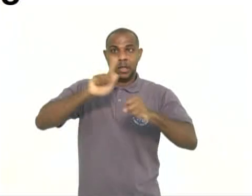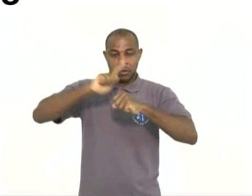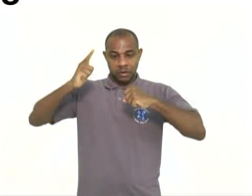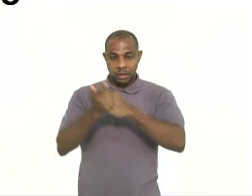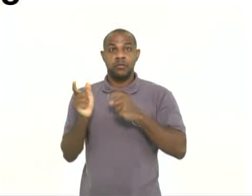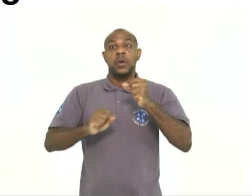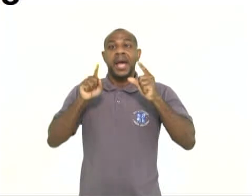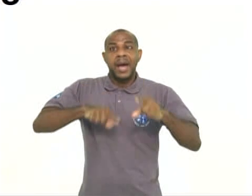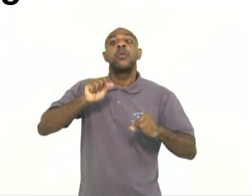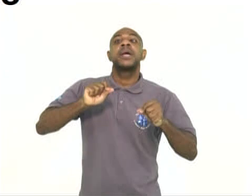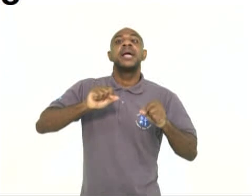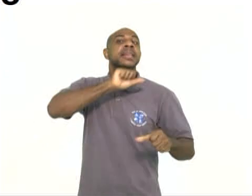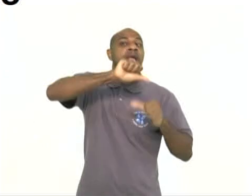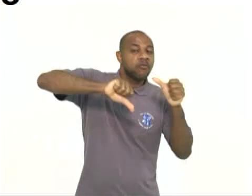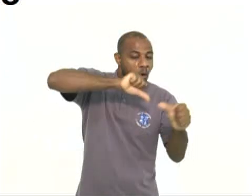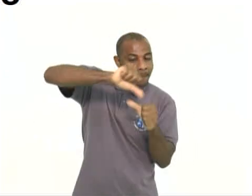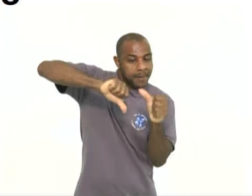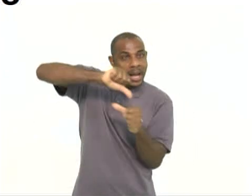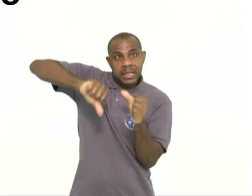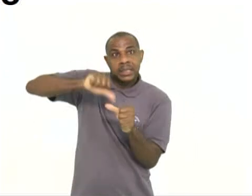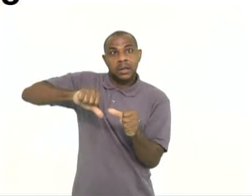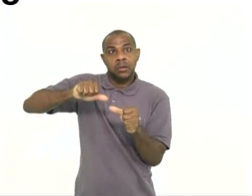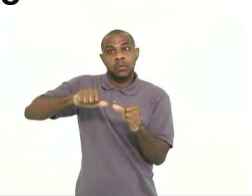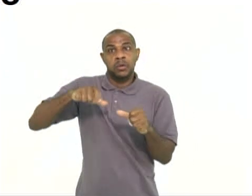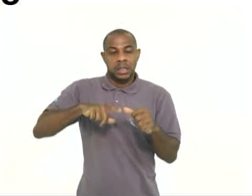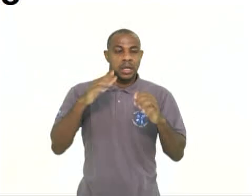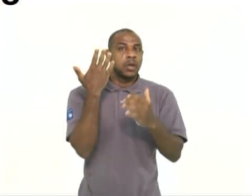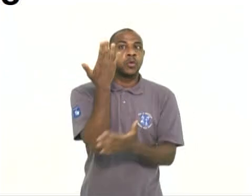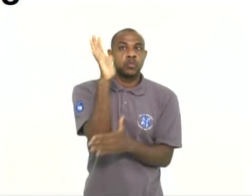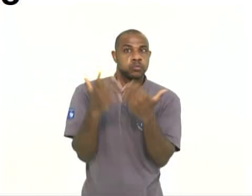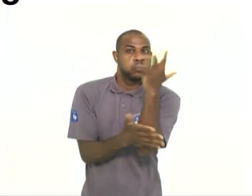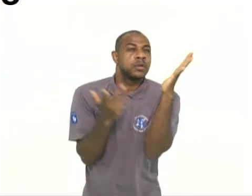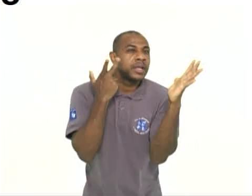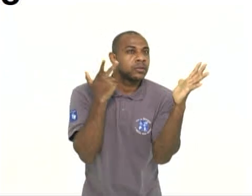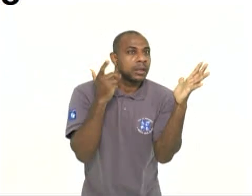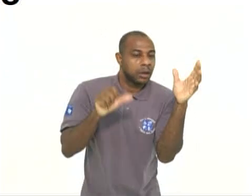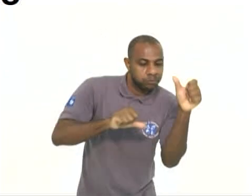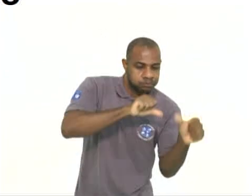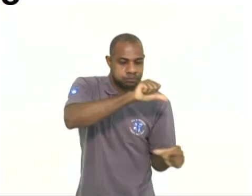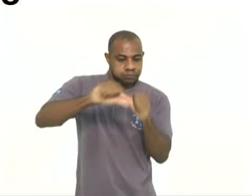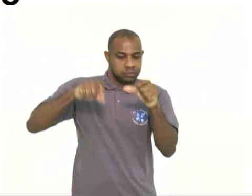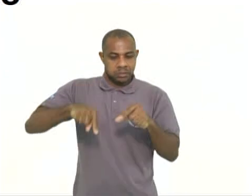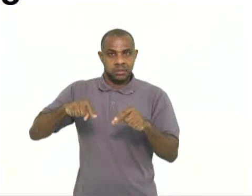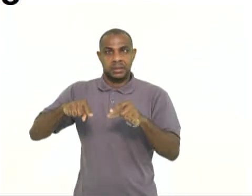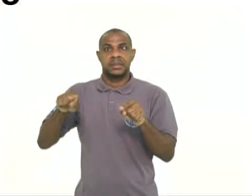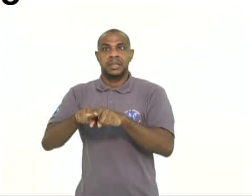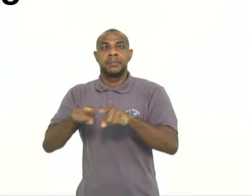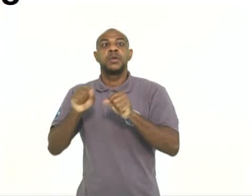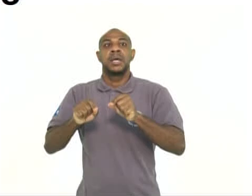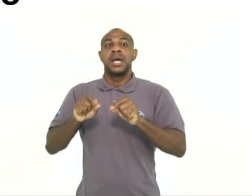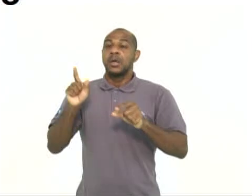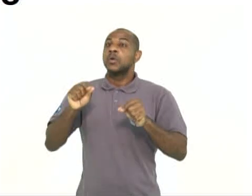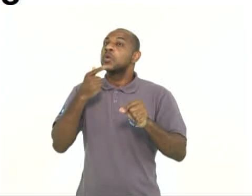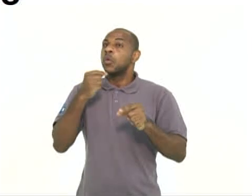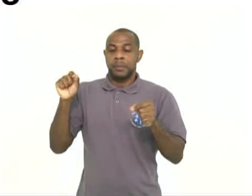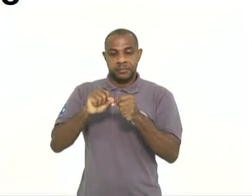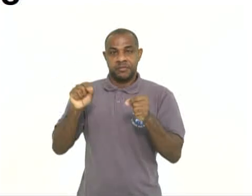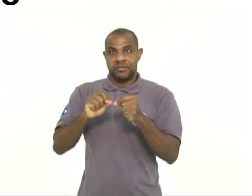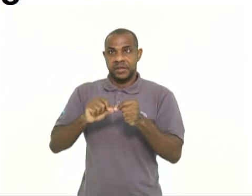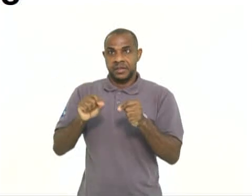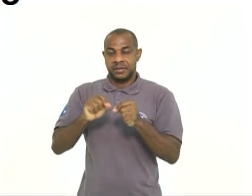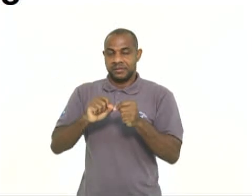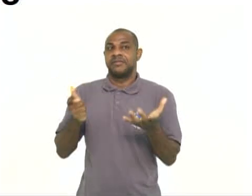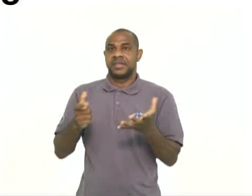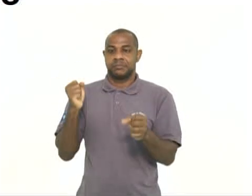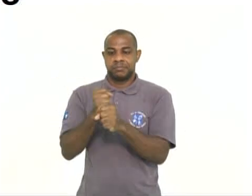essa transformação do meio natural e é o produto da atuação do homem sobre o meio em